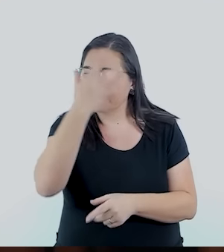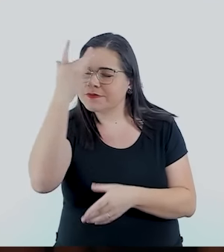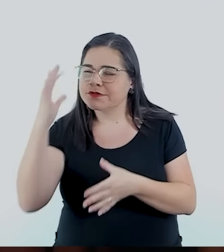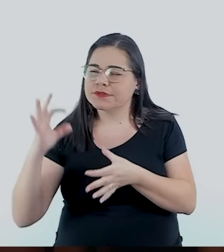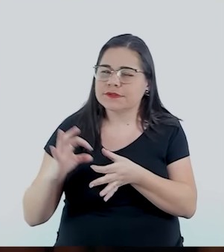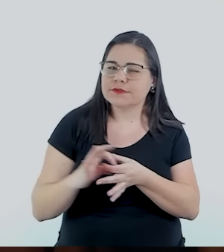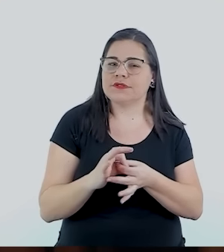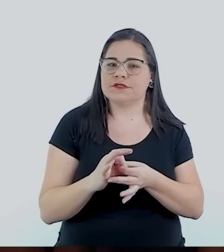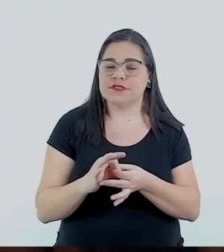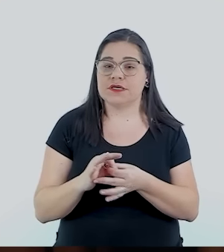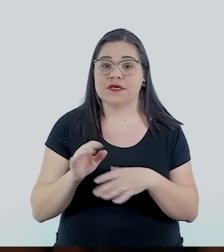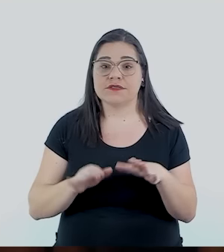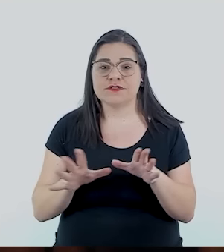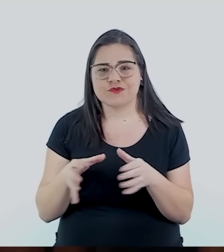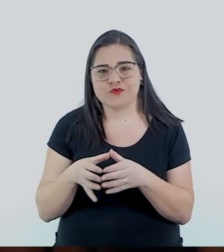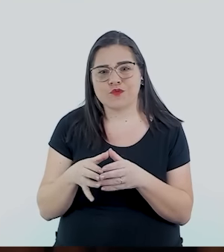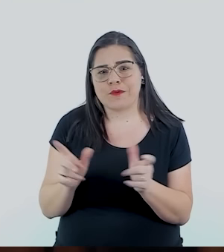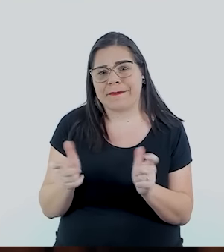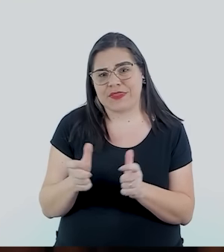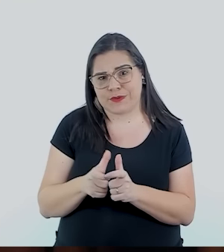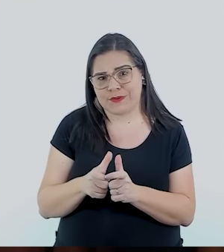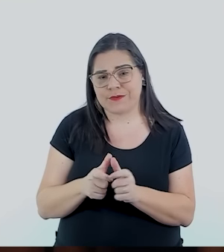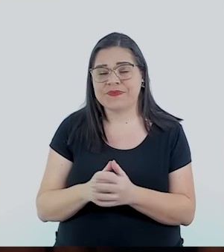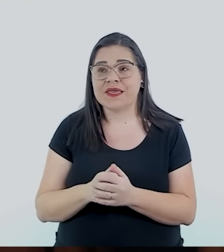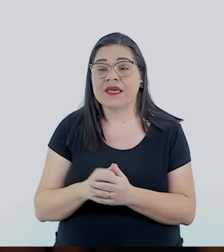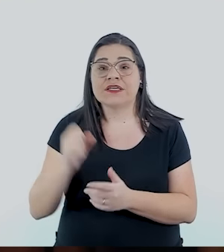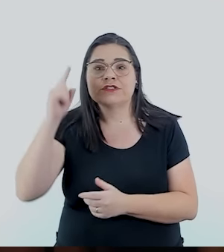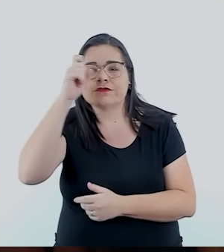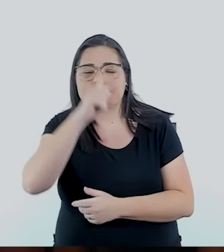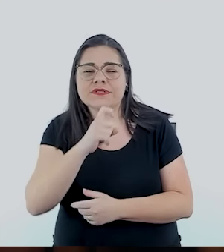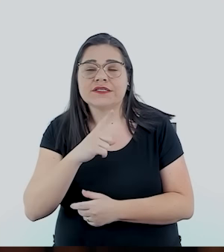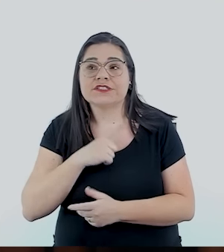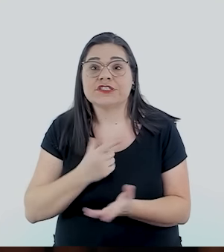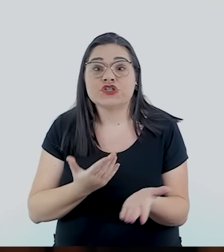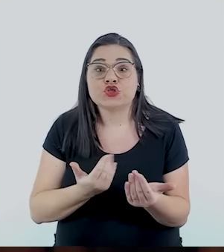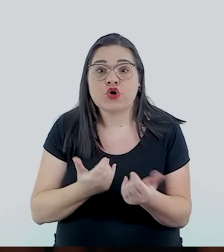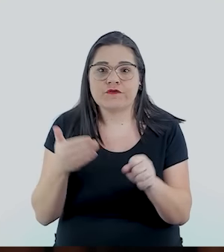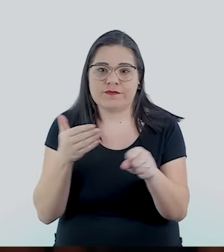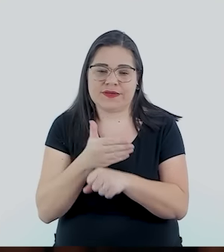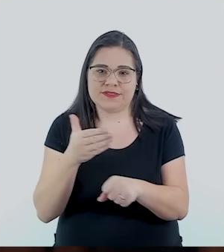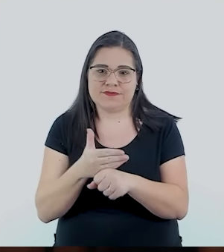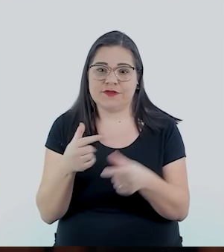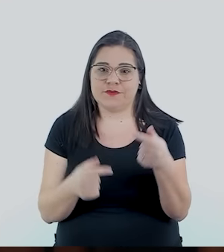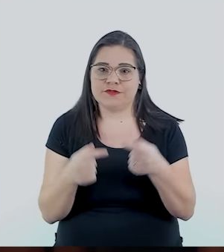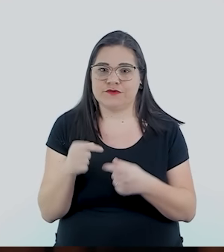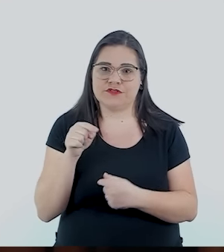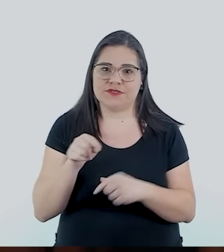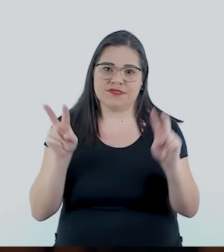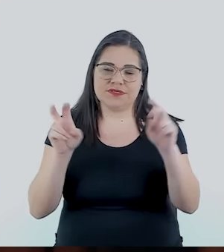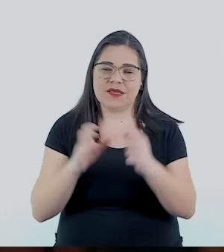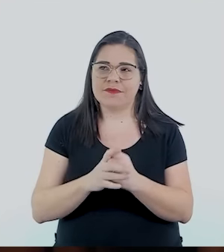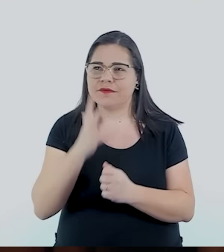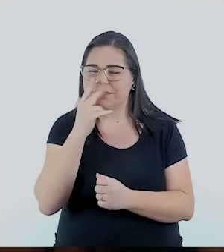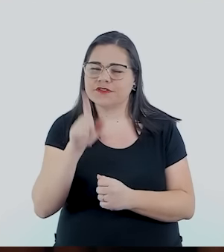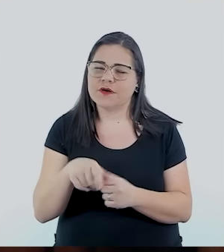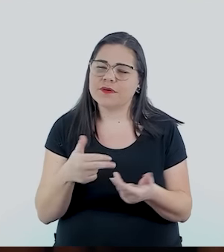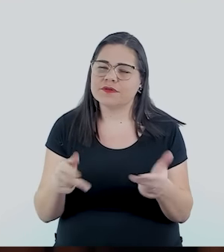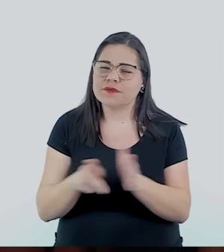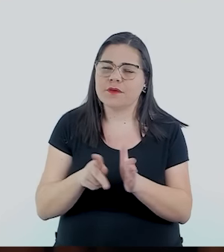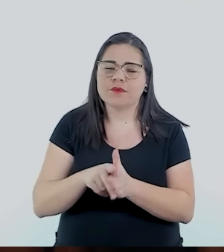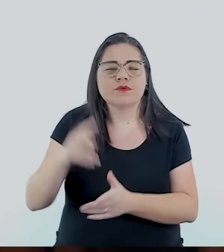grupos com muitas vezes menos pessoas principalmente dificuldade de ter jovens né então eu acho que tem uma questão cultural e de